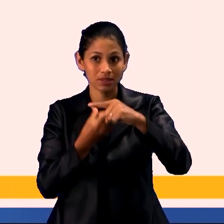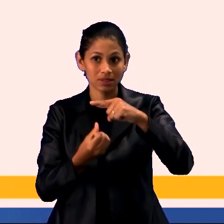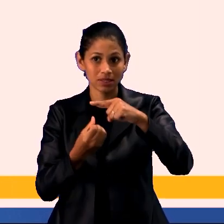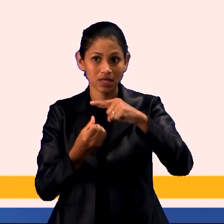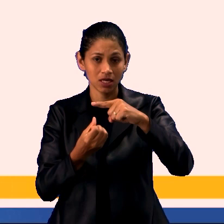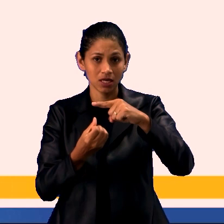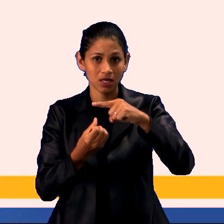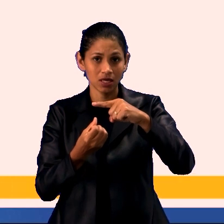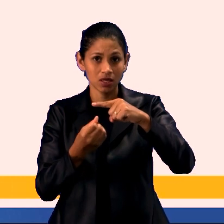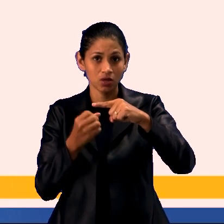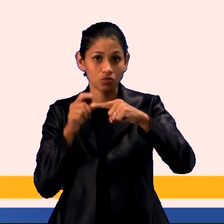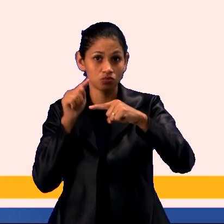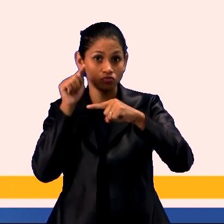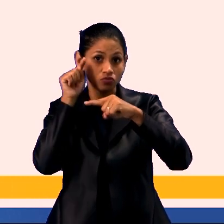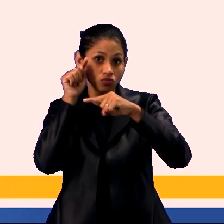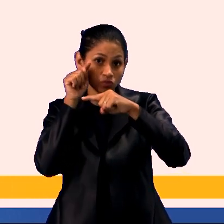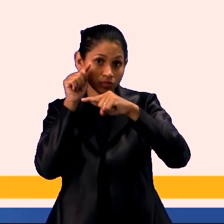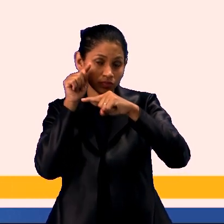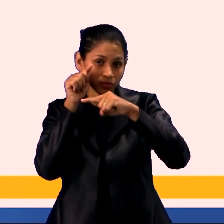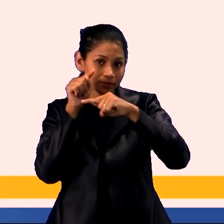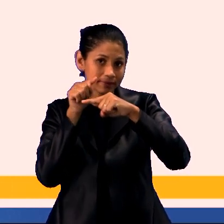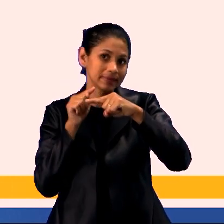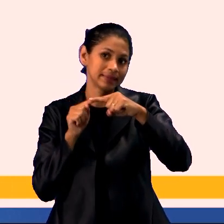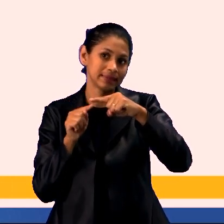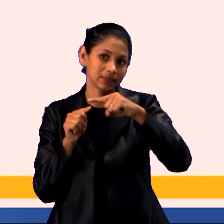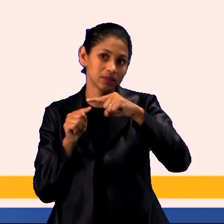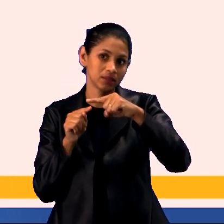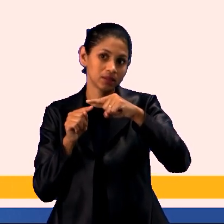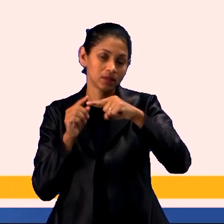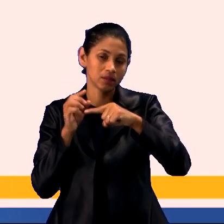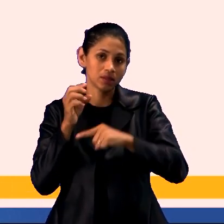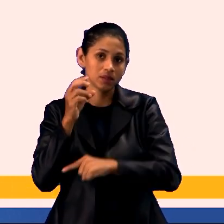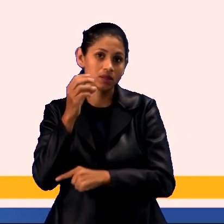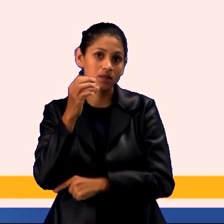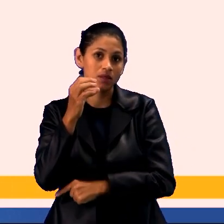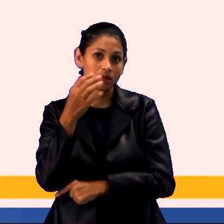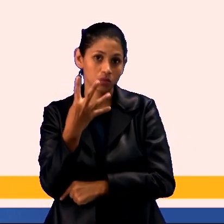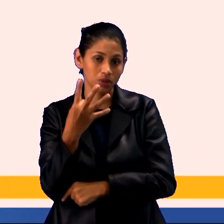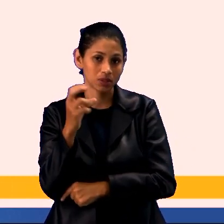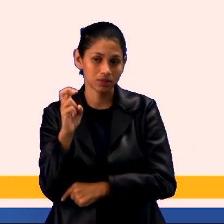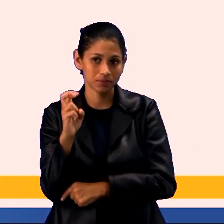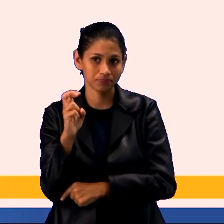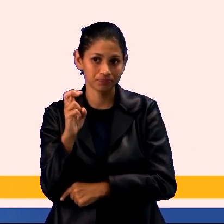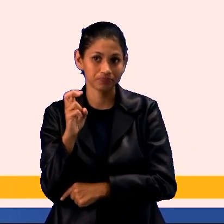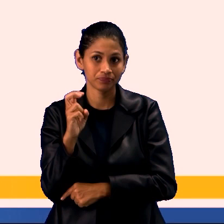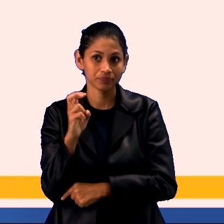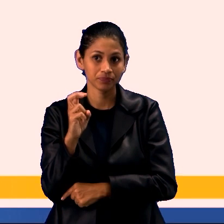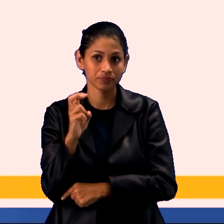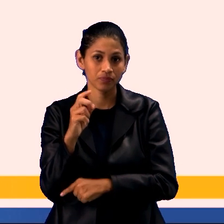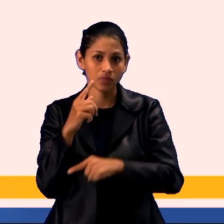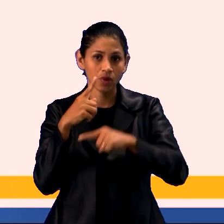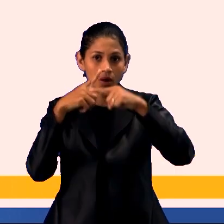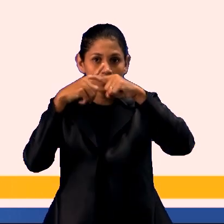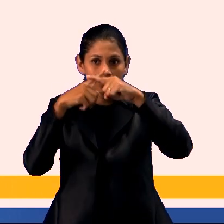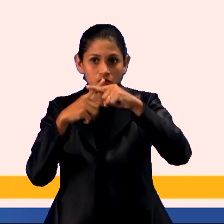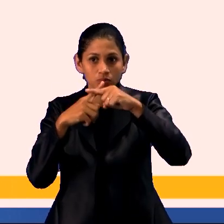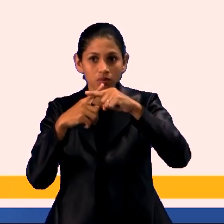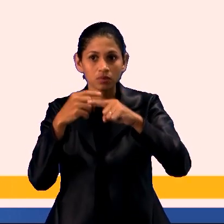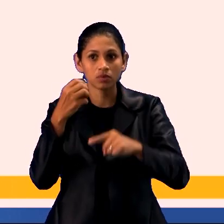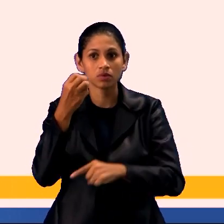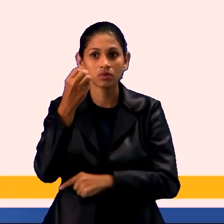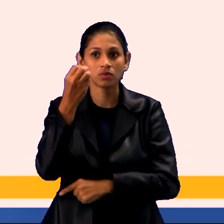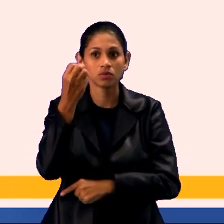45 pode ser reescrito na forma fracionária 45 sobre 1. E aí eu multiplico 2